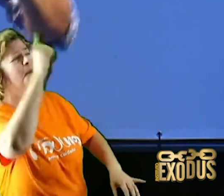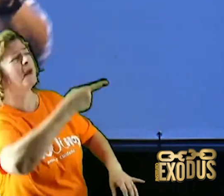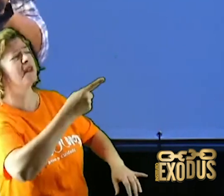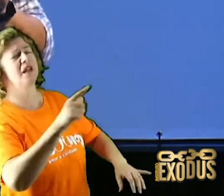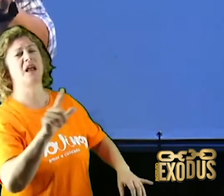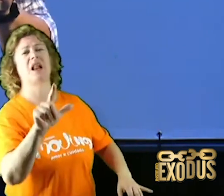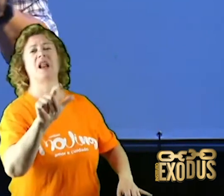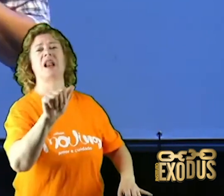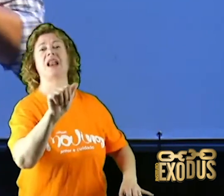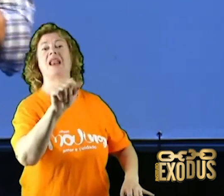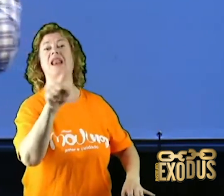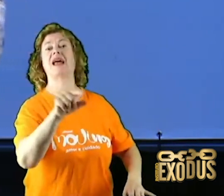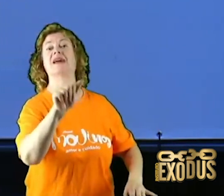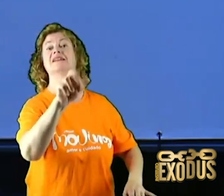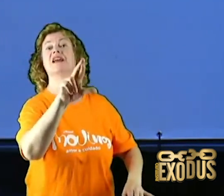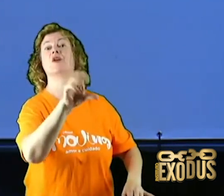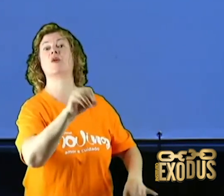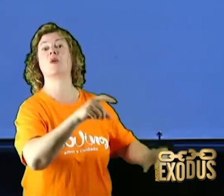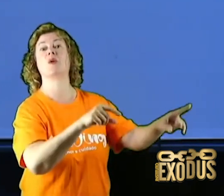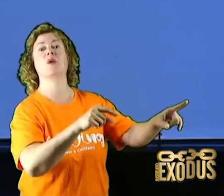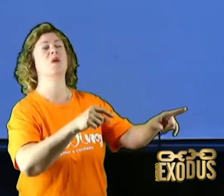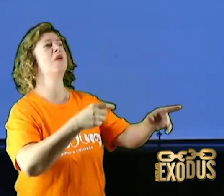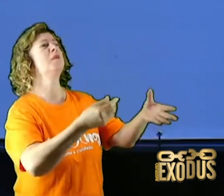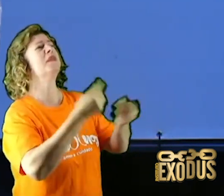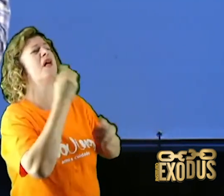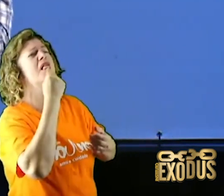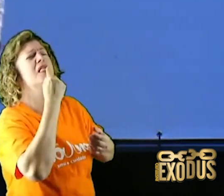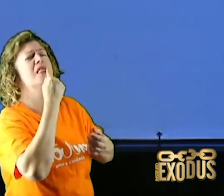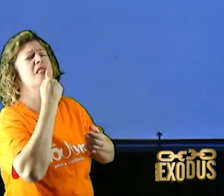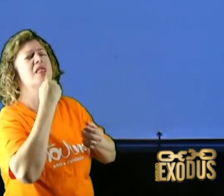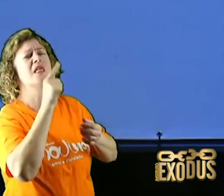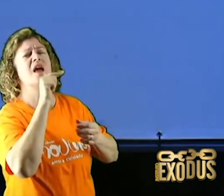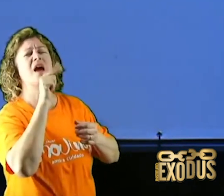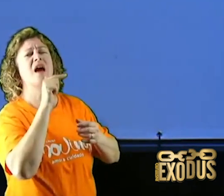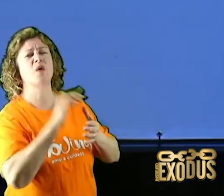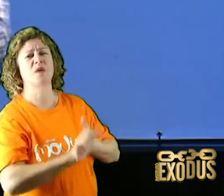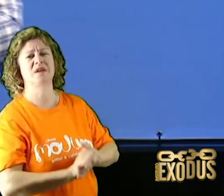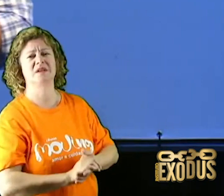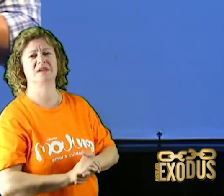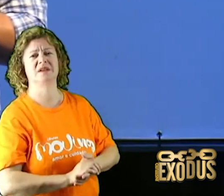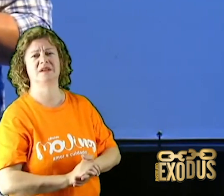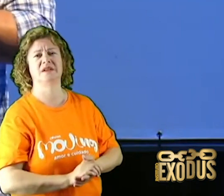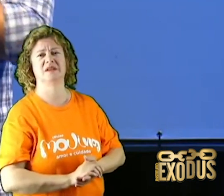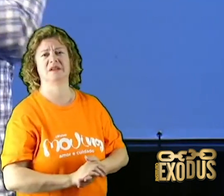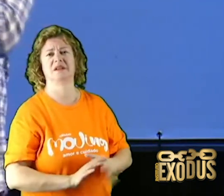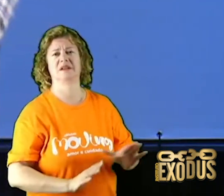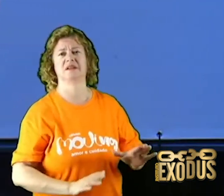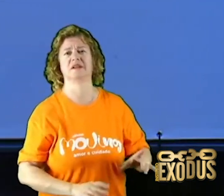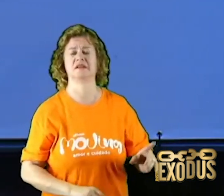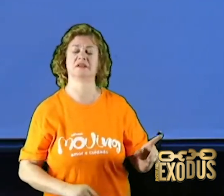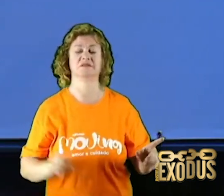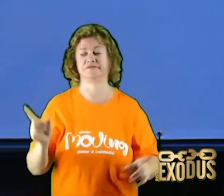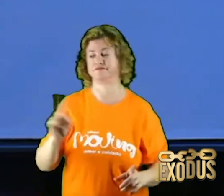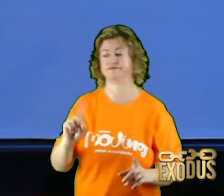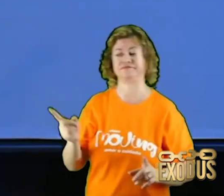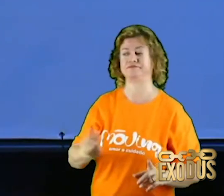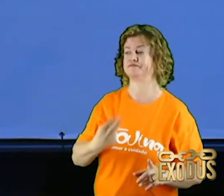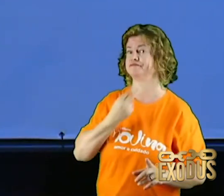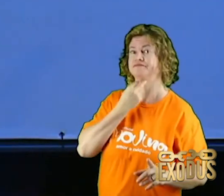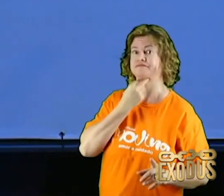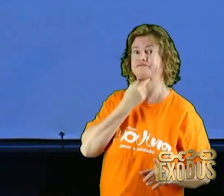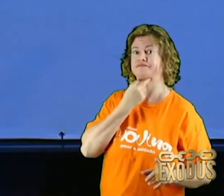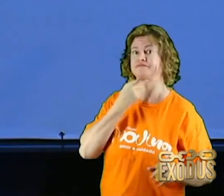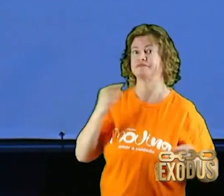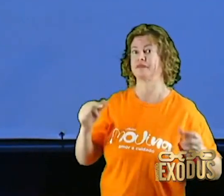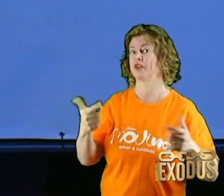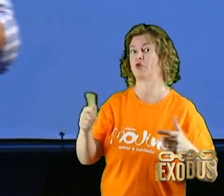jeito, nem te ver. E tem mais, ele fala: então deixa que eu ressuscite e vá lá, avise meus irmãos